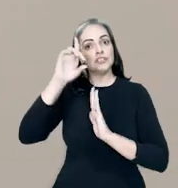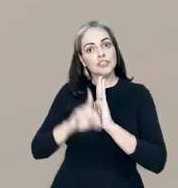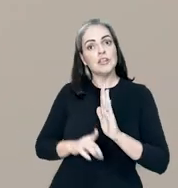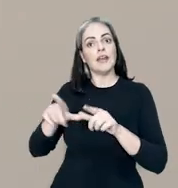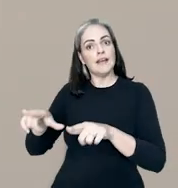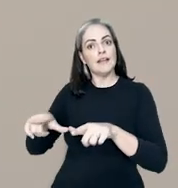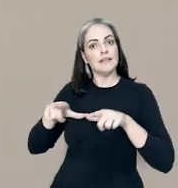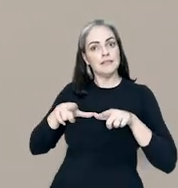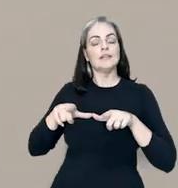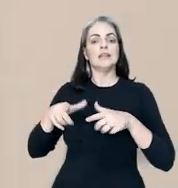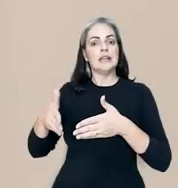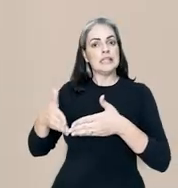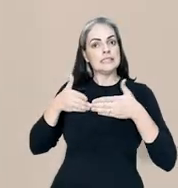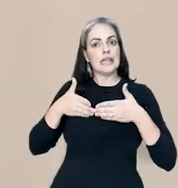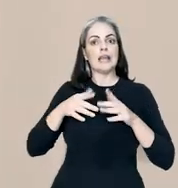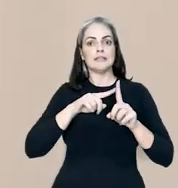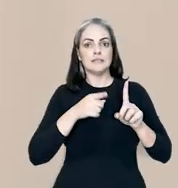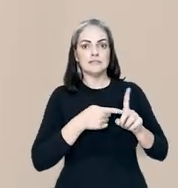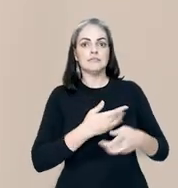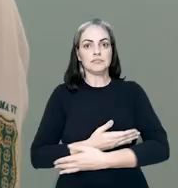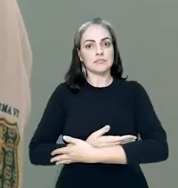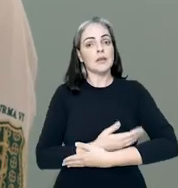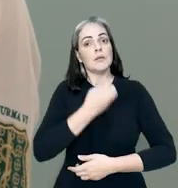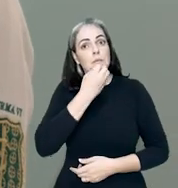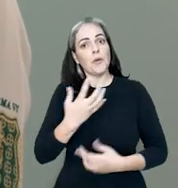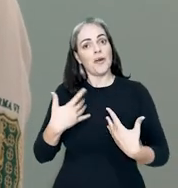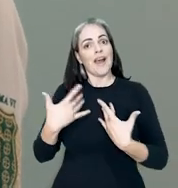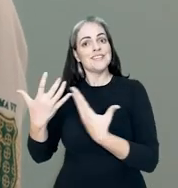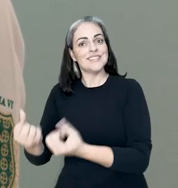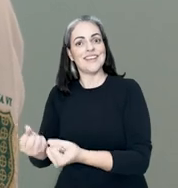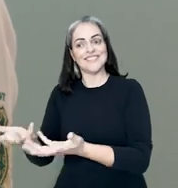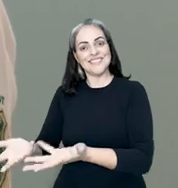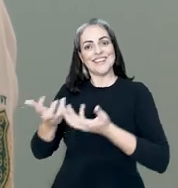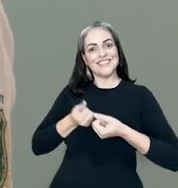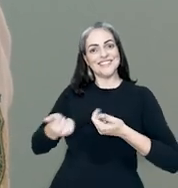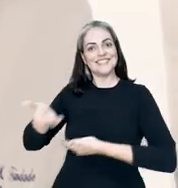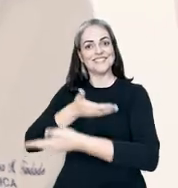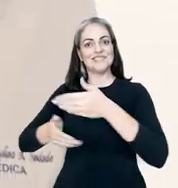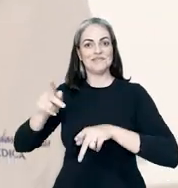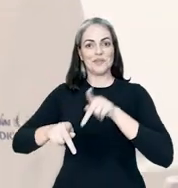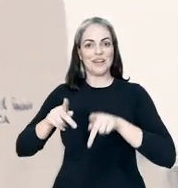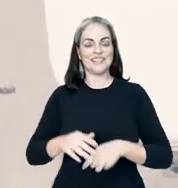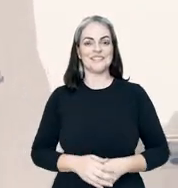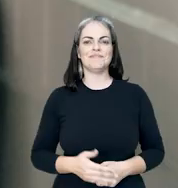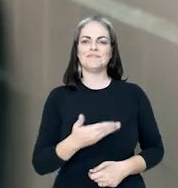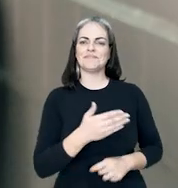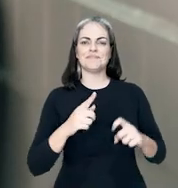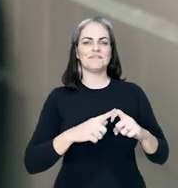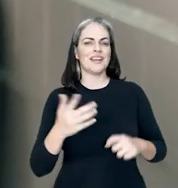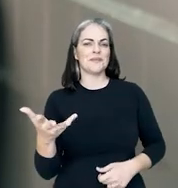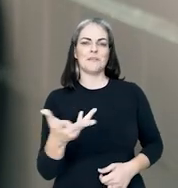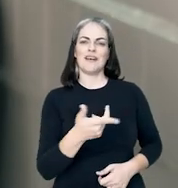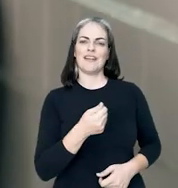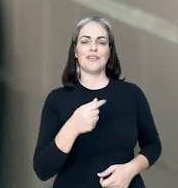licença maternidade. É realmente muito bom esse sentimento de poder acolher e também ser acolhida pela população. Ela é incrível, sabe? E aí